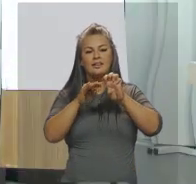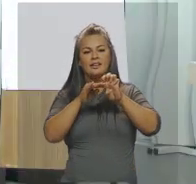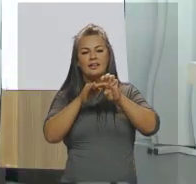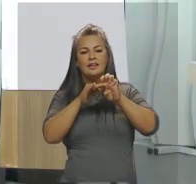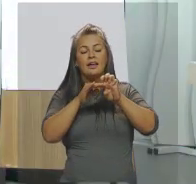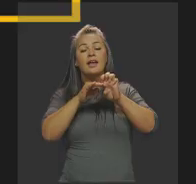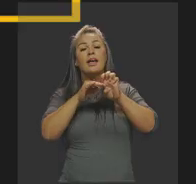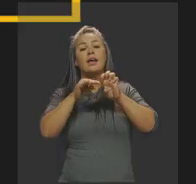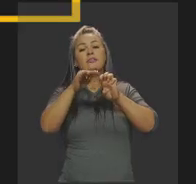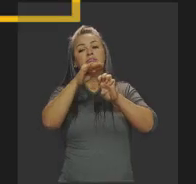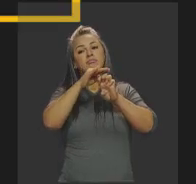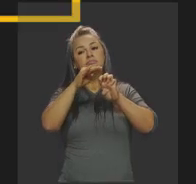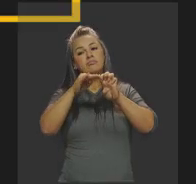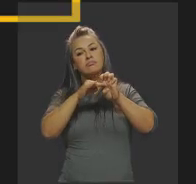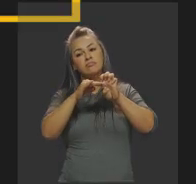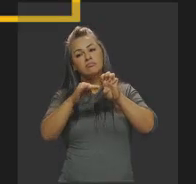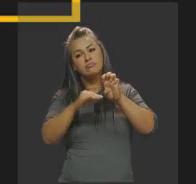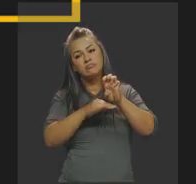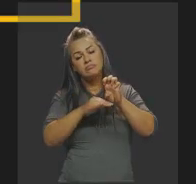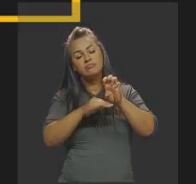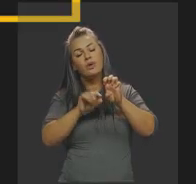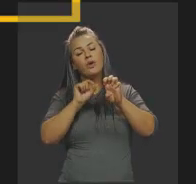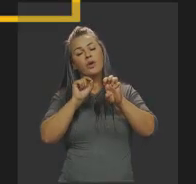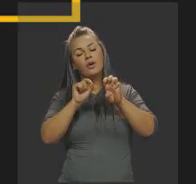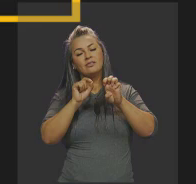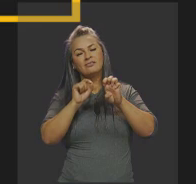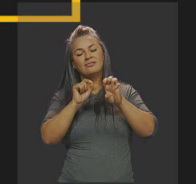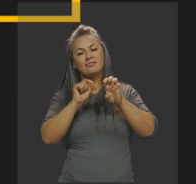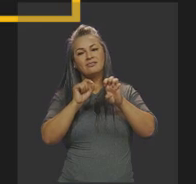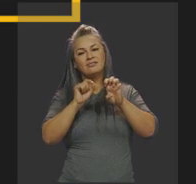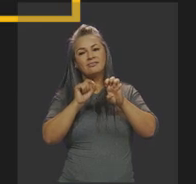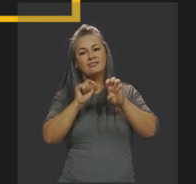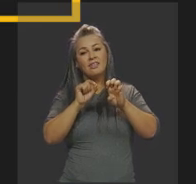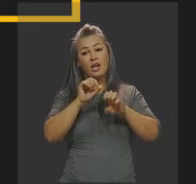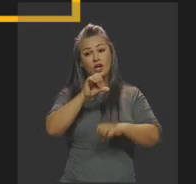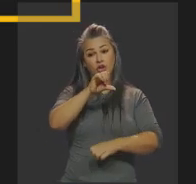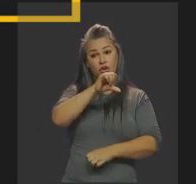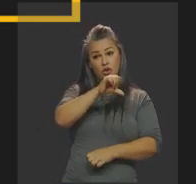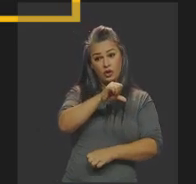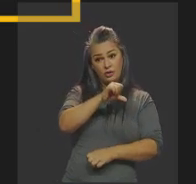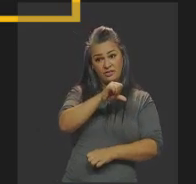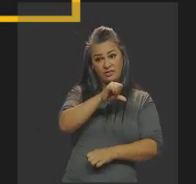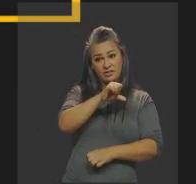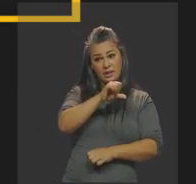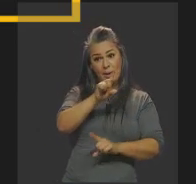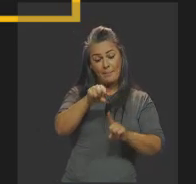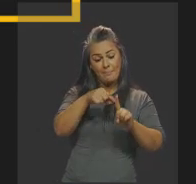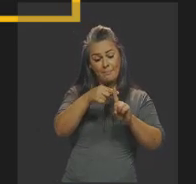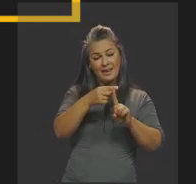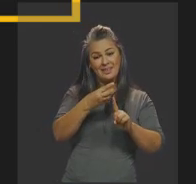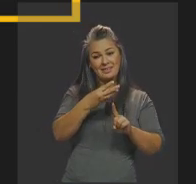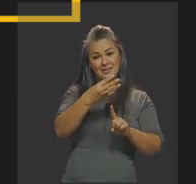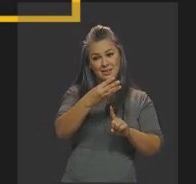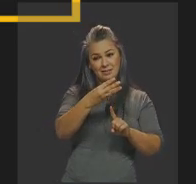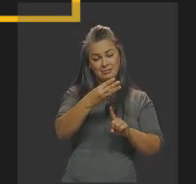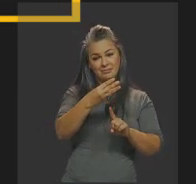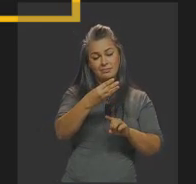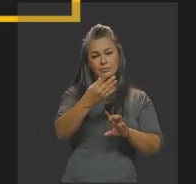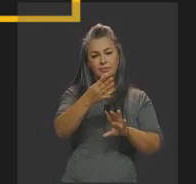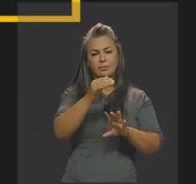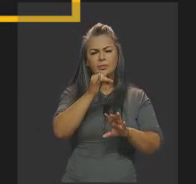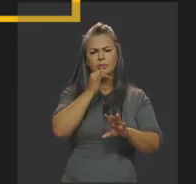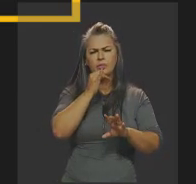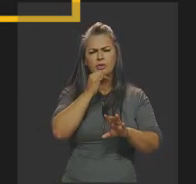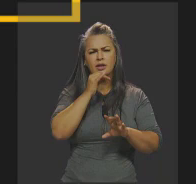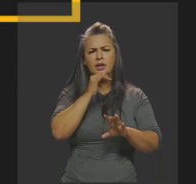12, 9, mais 3, que vão ser os brancos. Porque se a gente somar com o